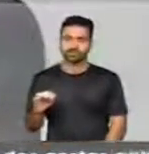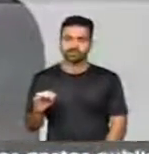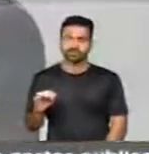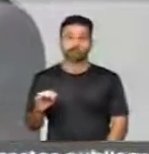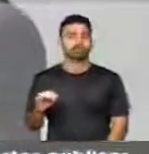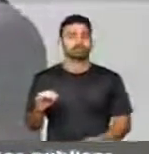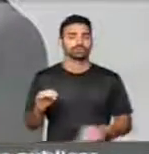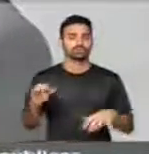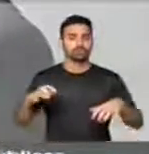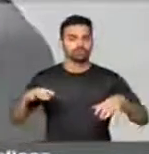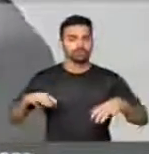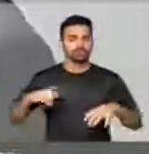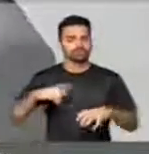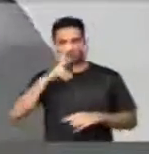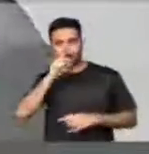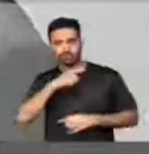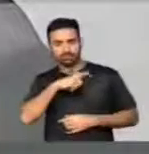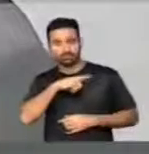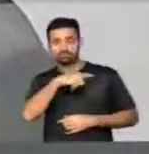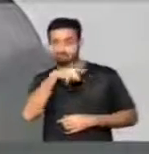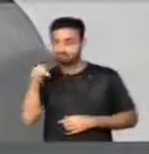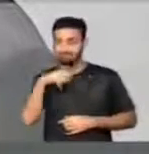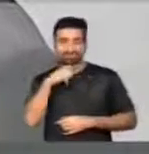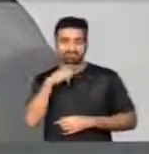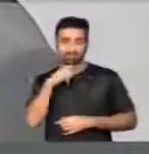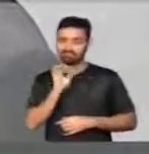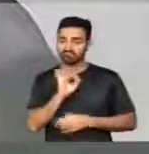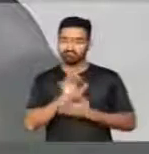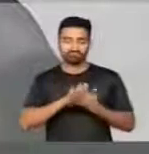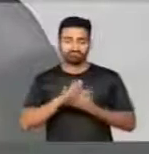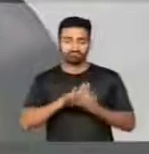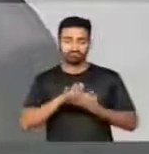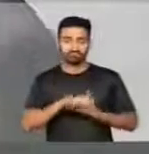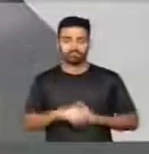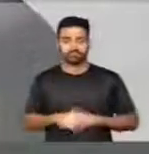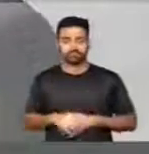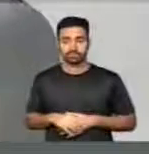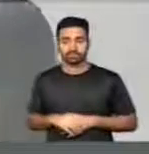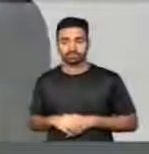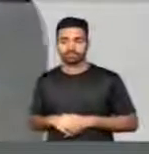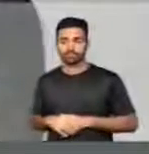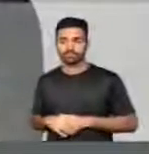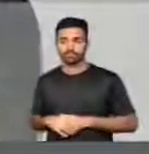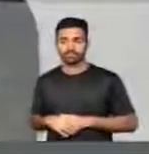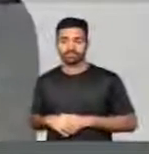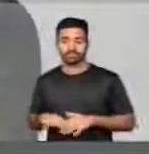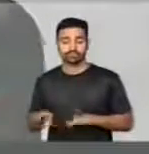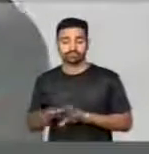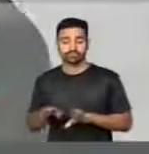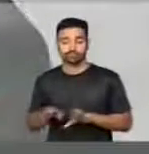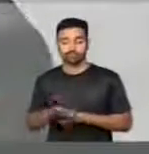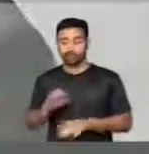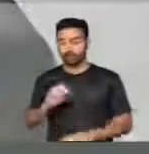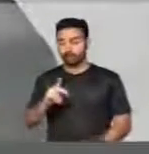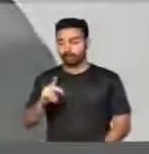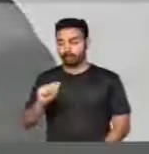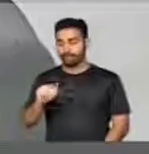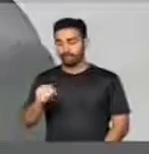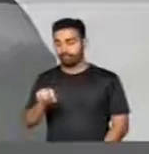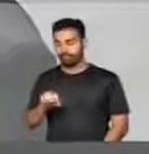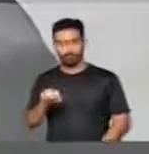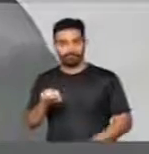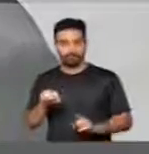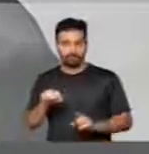chuvas de alta intensidade, ninguém trafega, ninguém passa, ninguém vai, ninguém volta. E também sobre a UPAE de Abreu